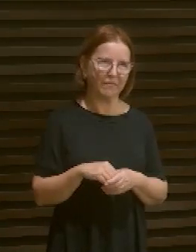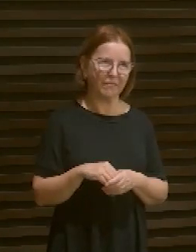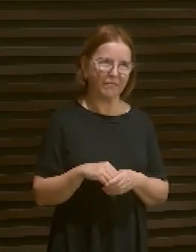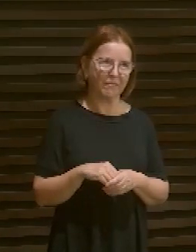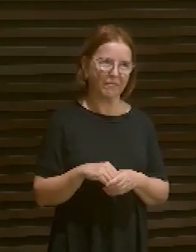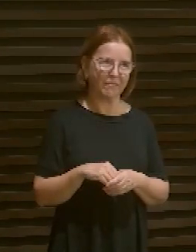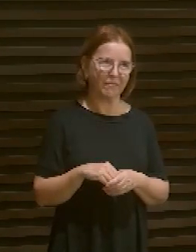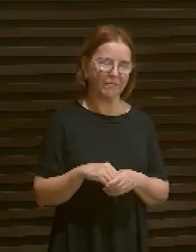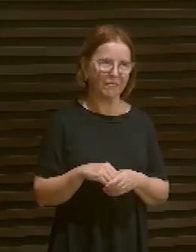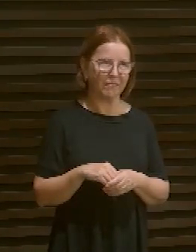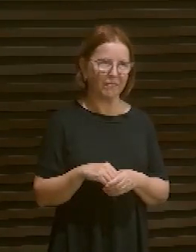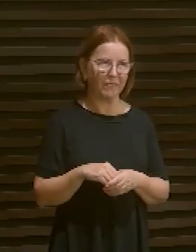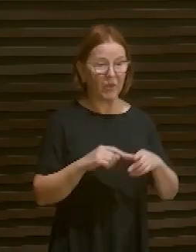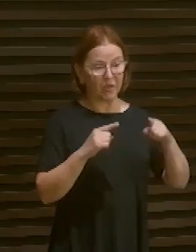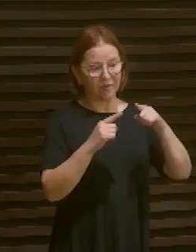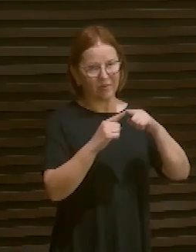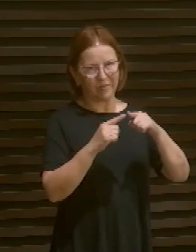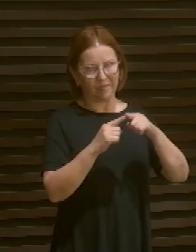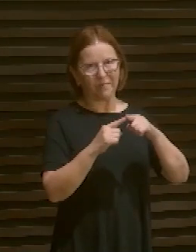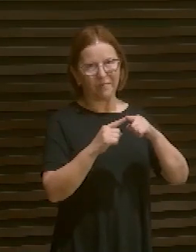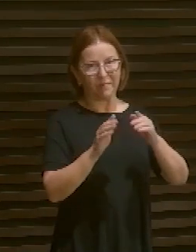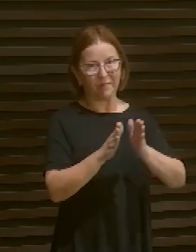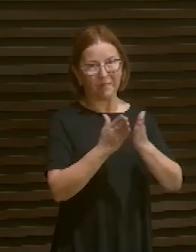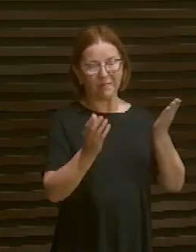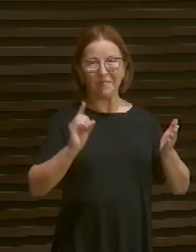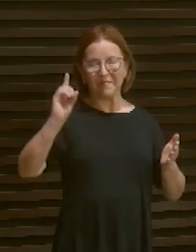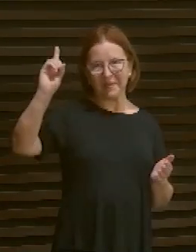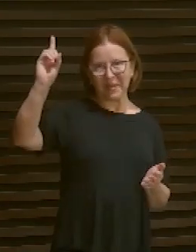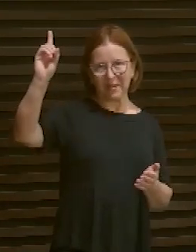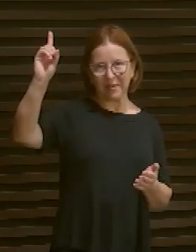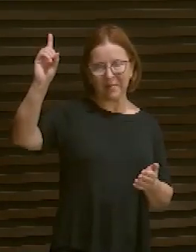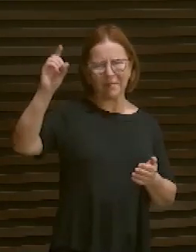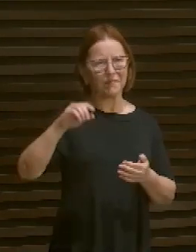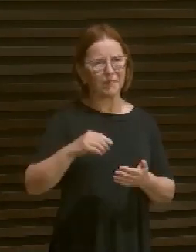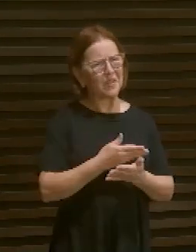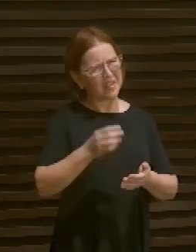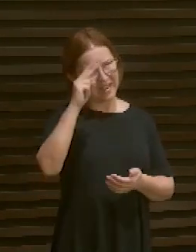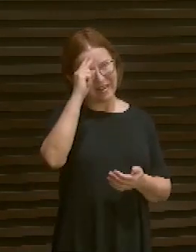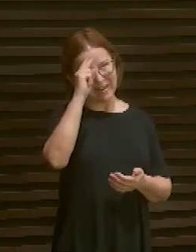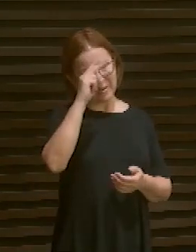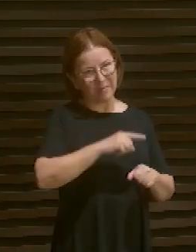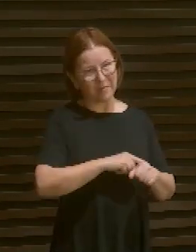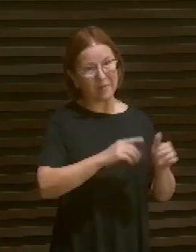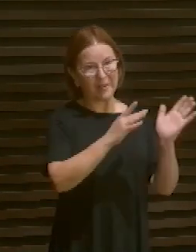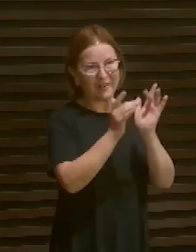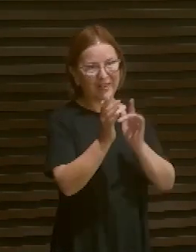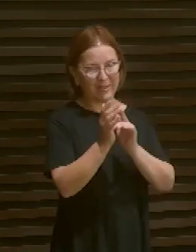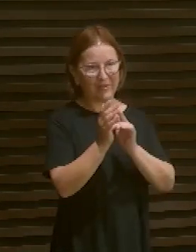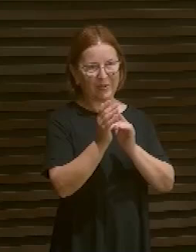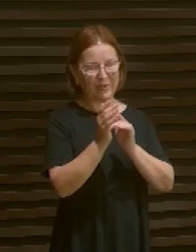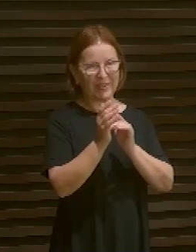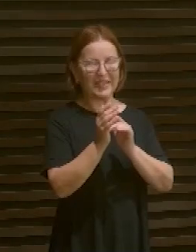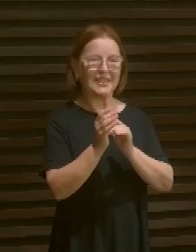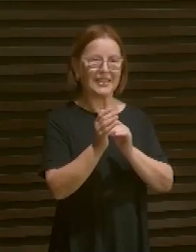figura bíblica, da tipologia bíblica. Vocês se lembram que quando Jesus vinha no caminho de Emaús com